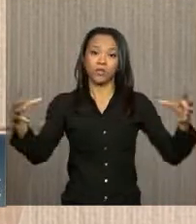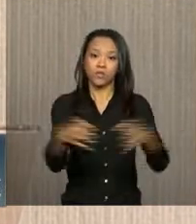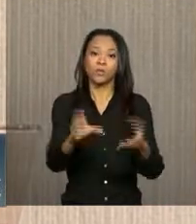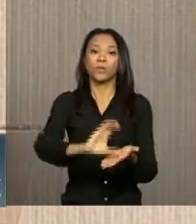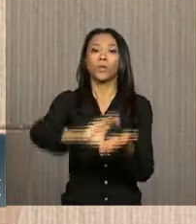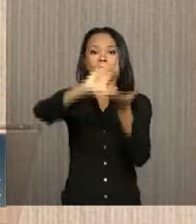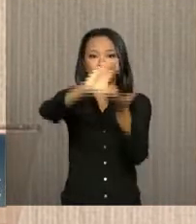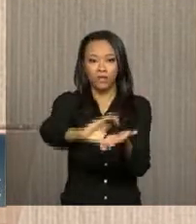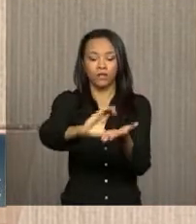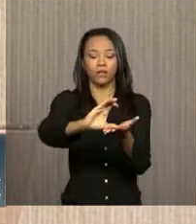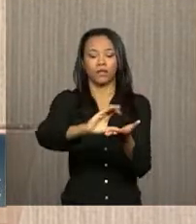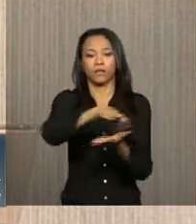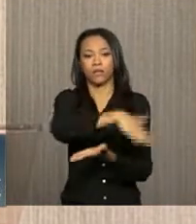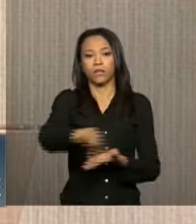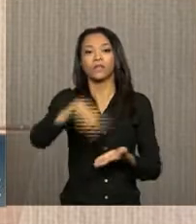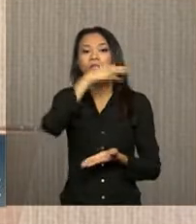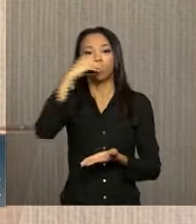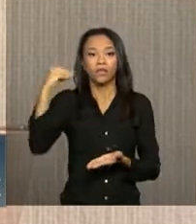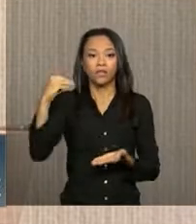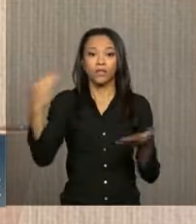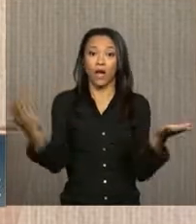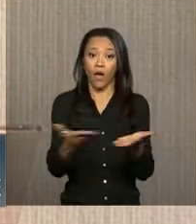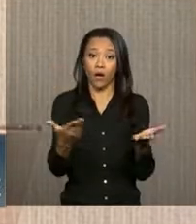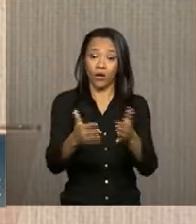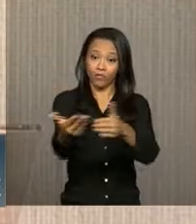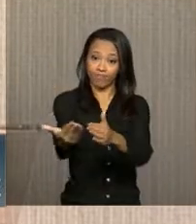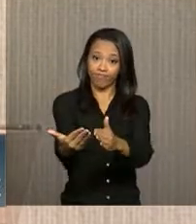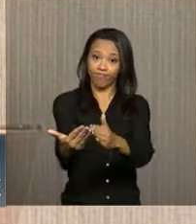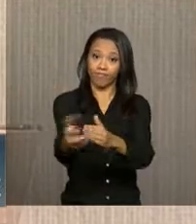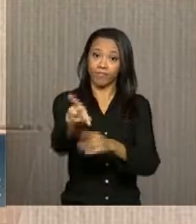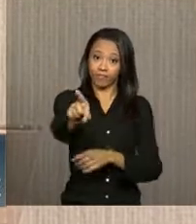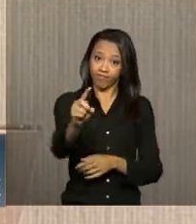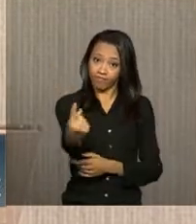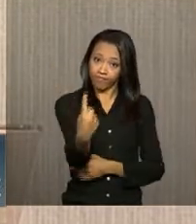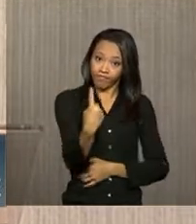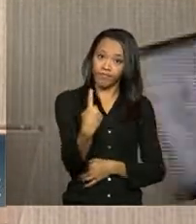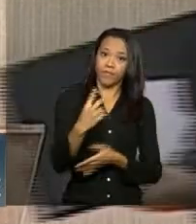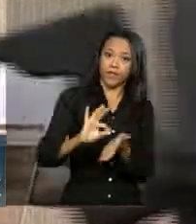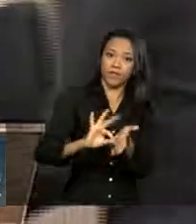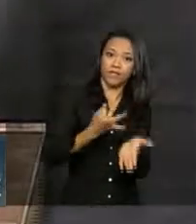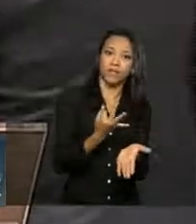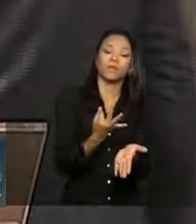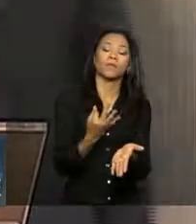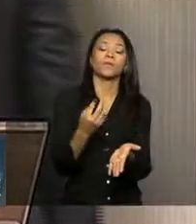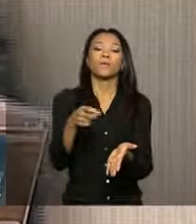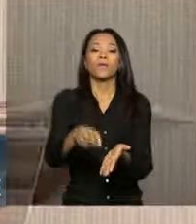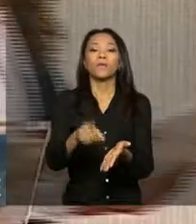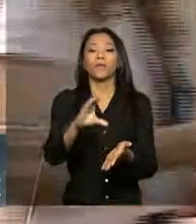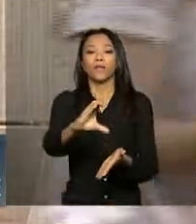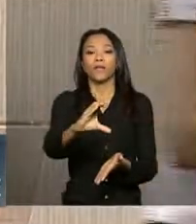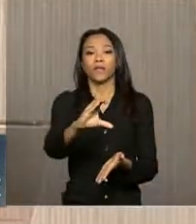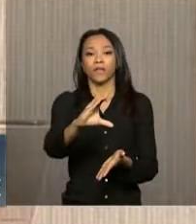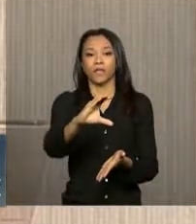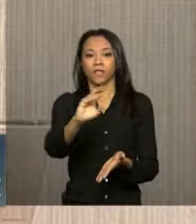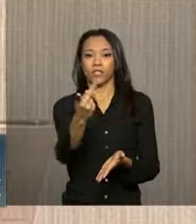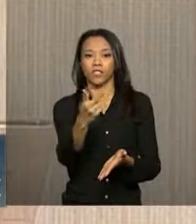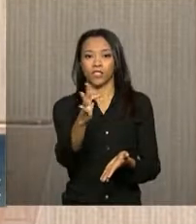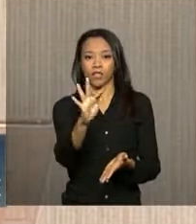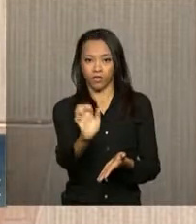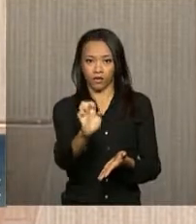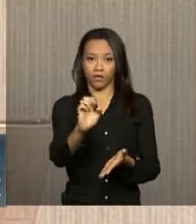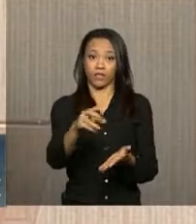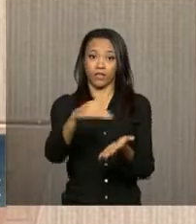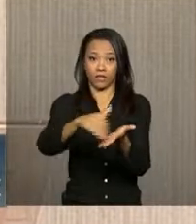do adolescente convidamos para assinatura do termo de posse a ministra de estado chefe da secretaria de direitos humanos